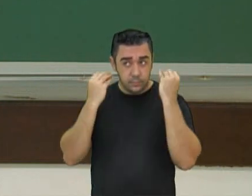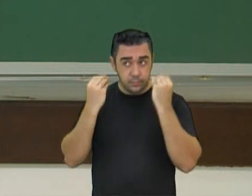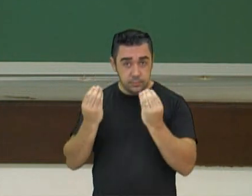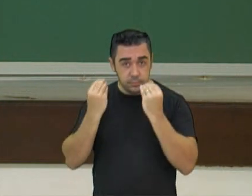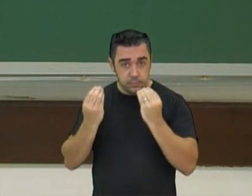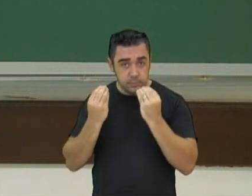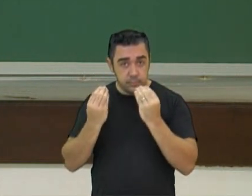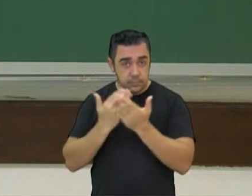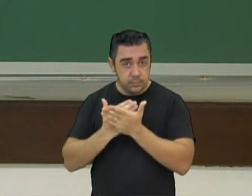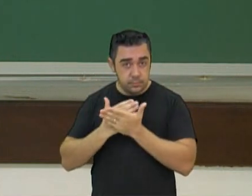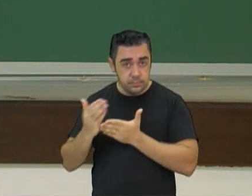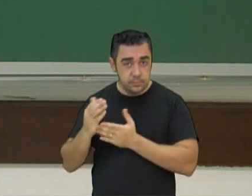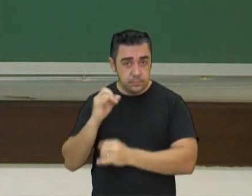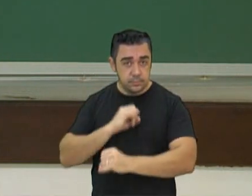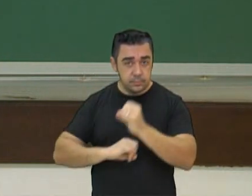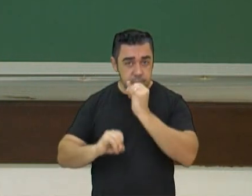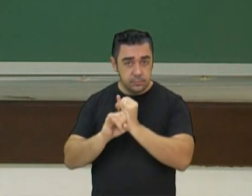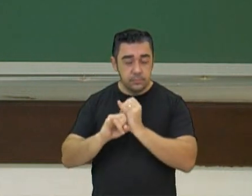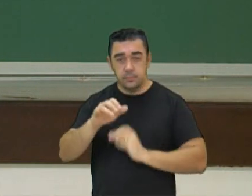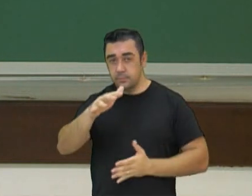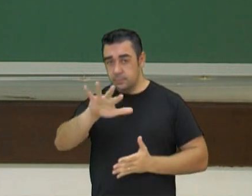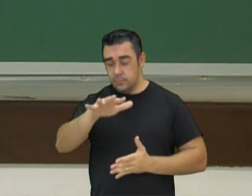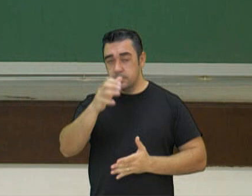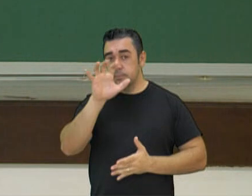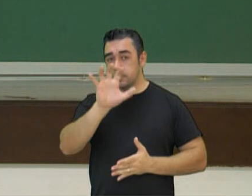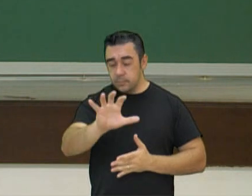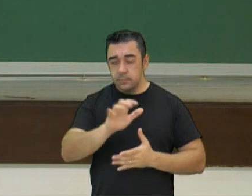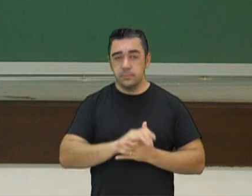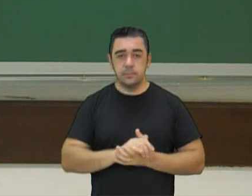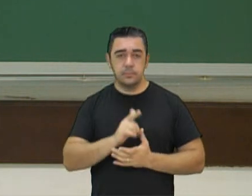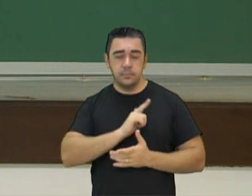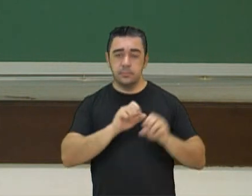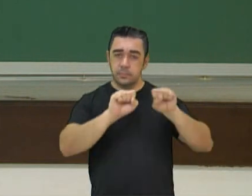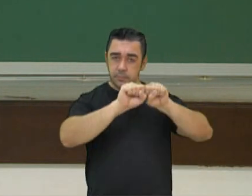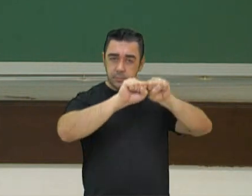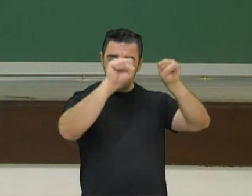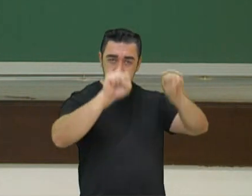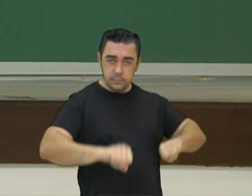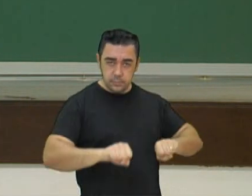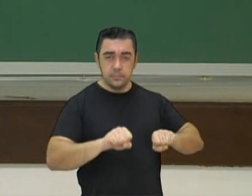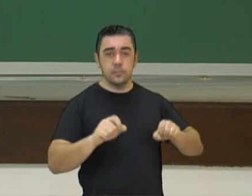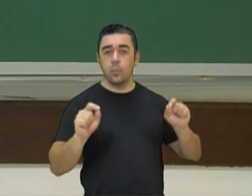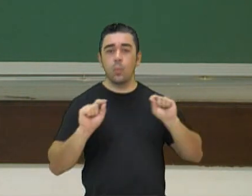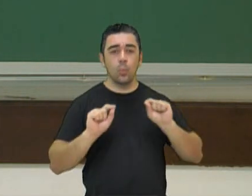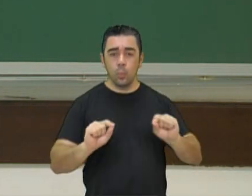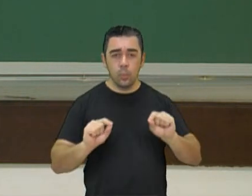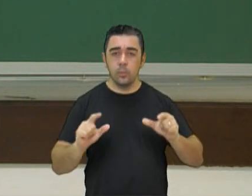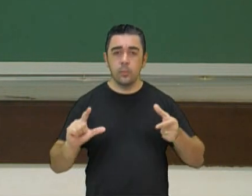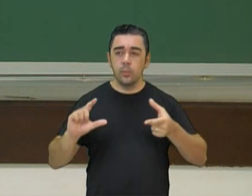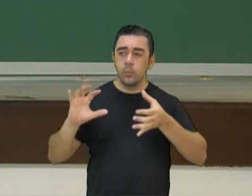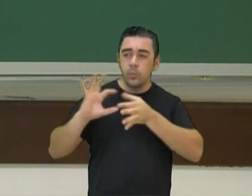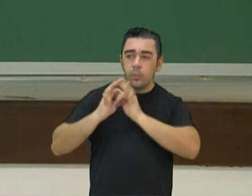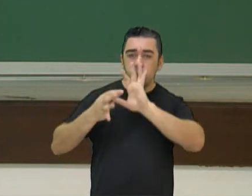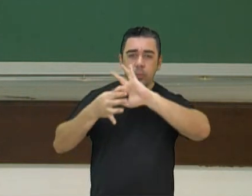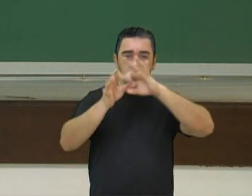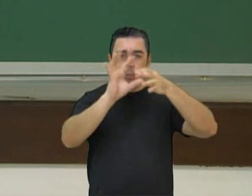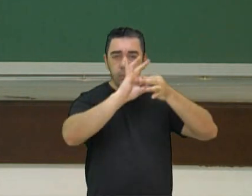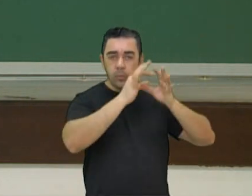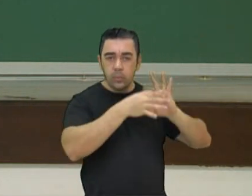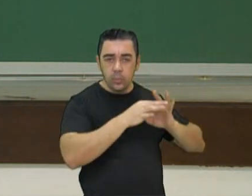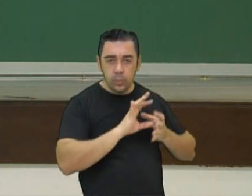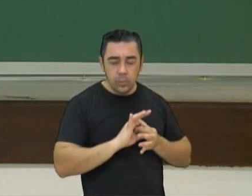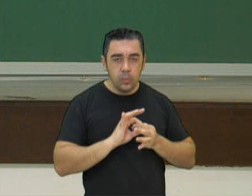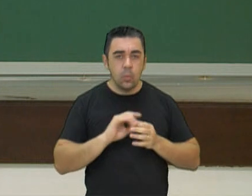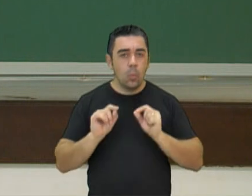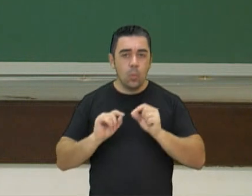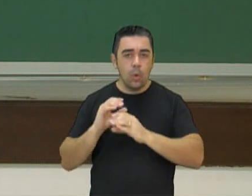começou. E então, é mais ou menos isso. Agora, temos um sistema que vai ligar pontos de comunicação em diferentes